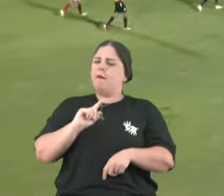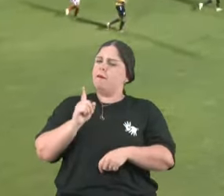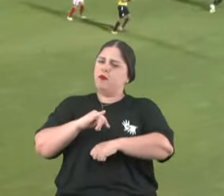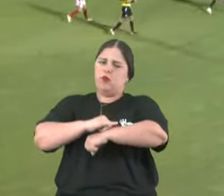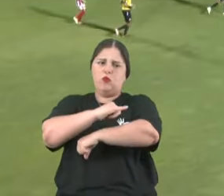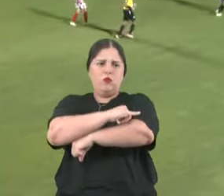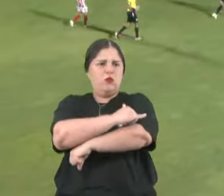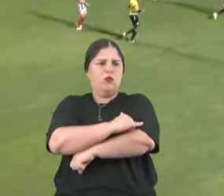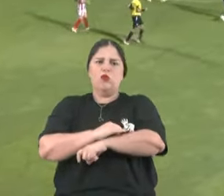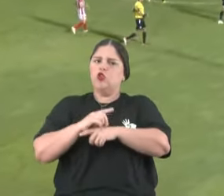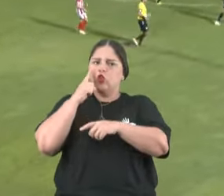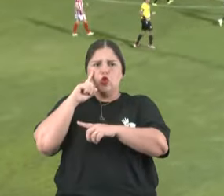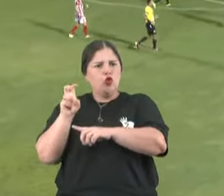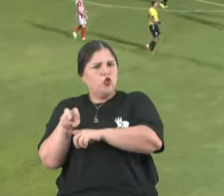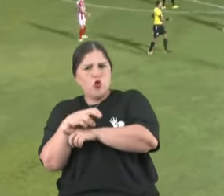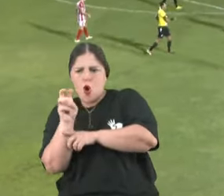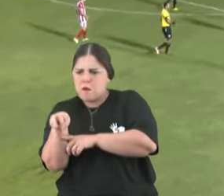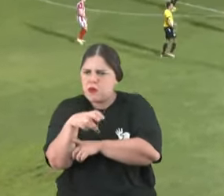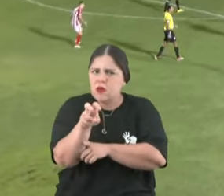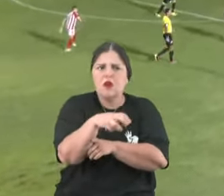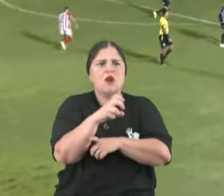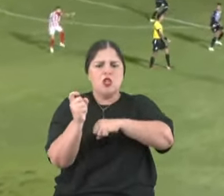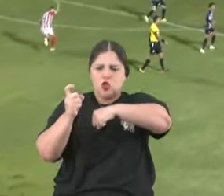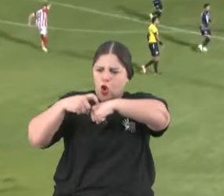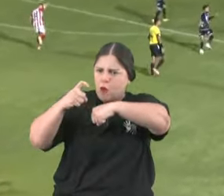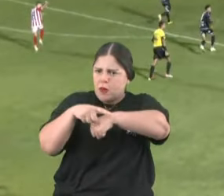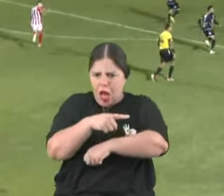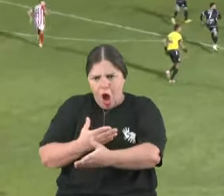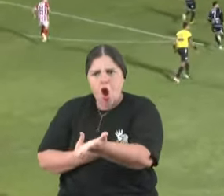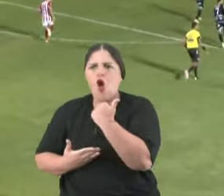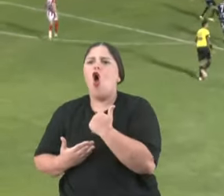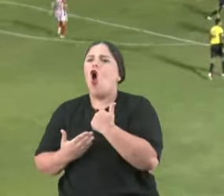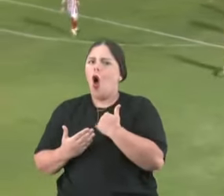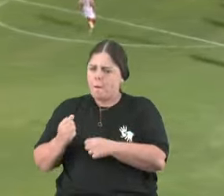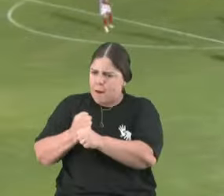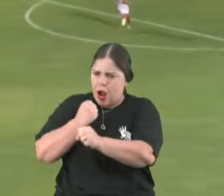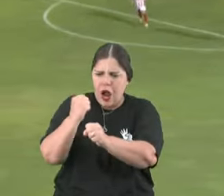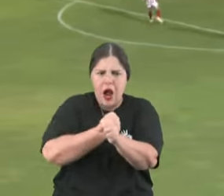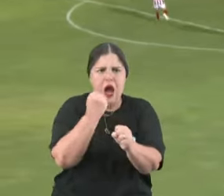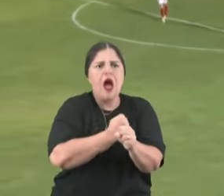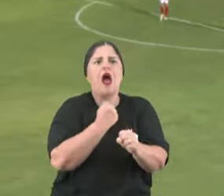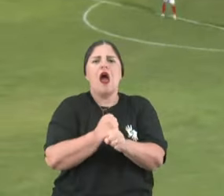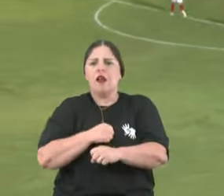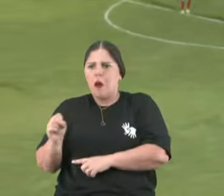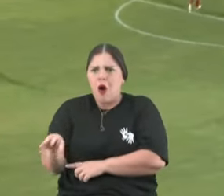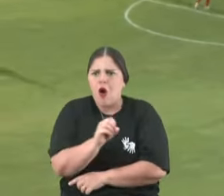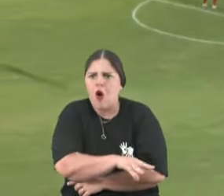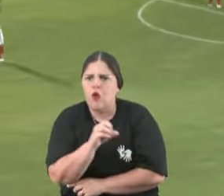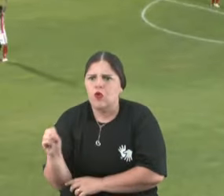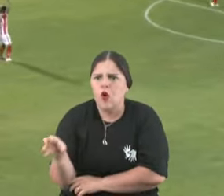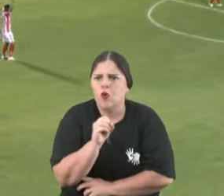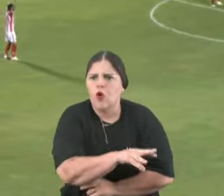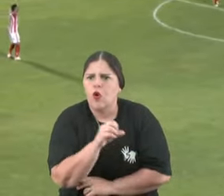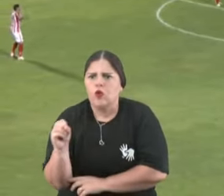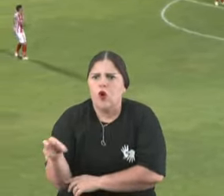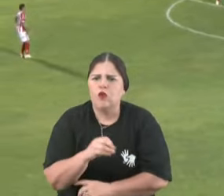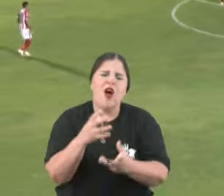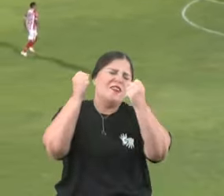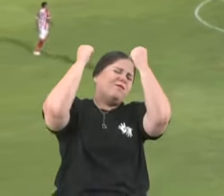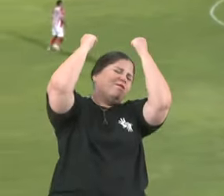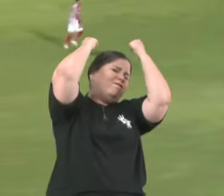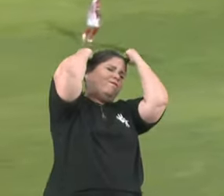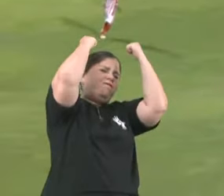escorpião, o sapo come mosquito, besouro. Vem Jorginho, cruzamento na área!